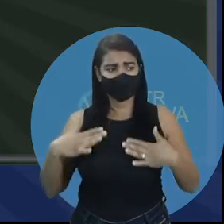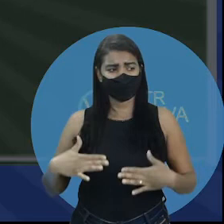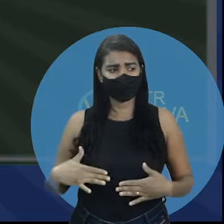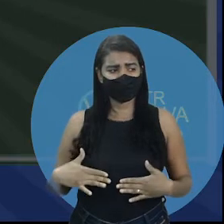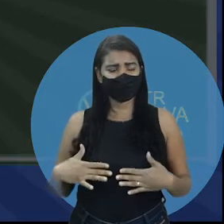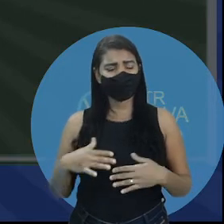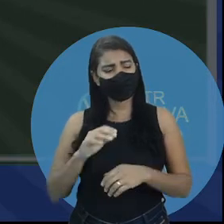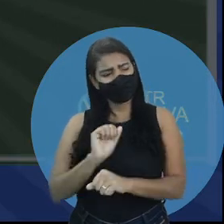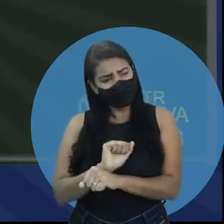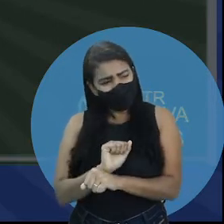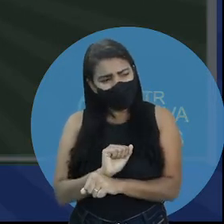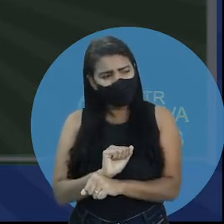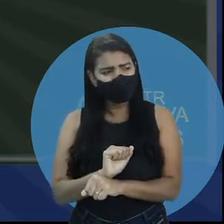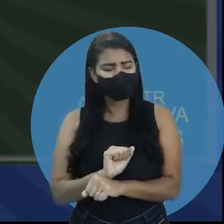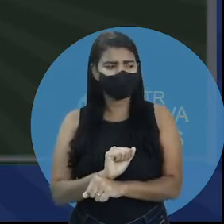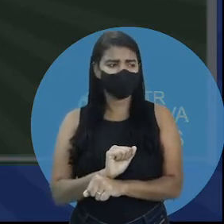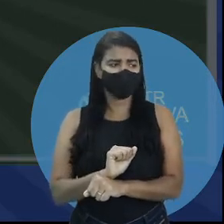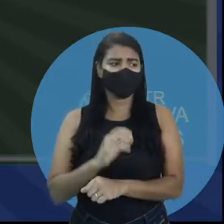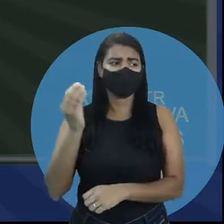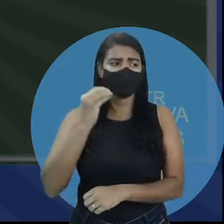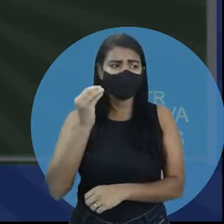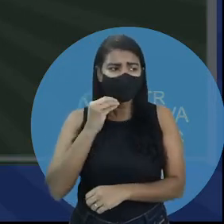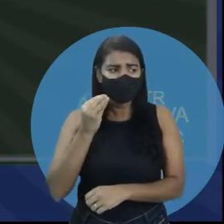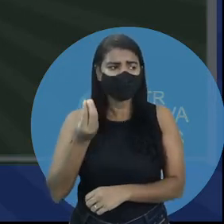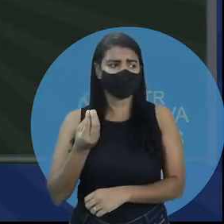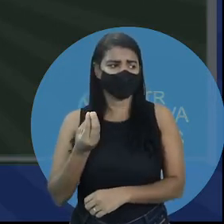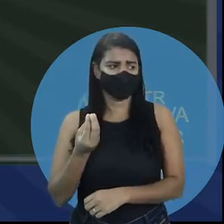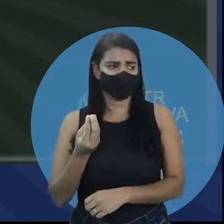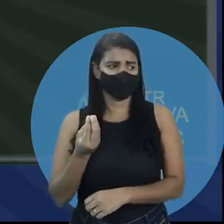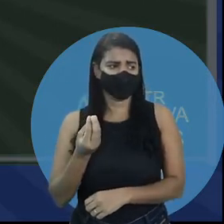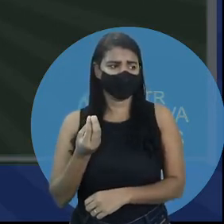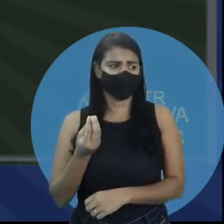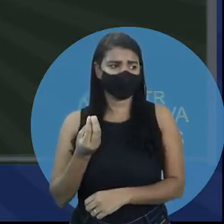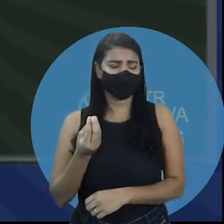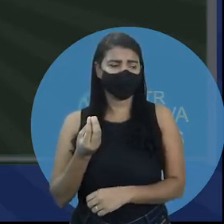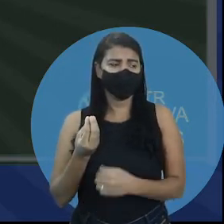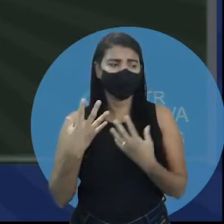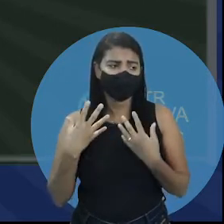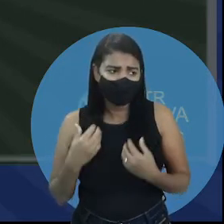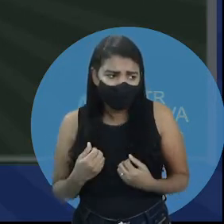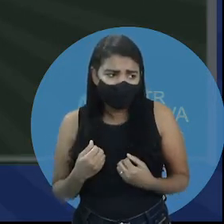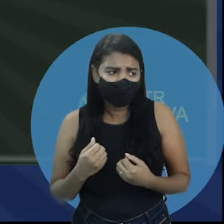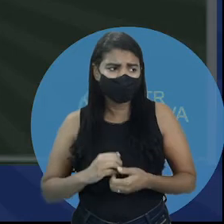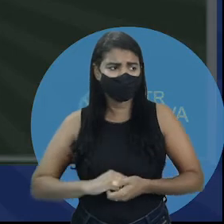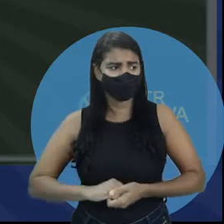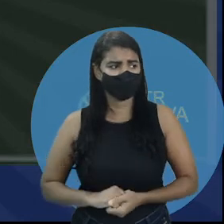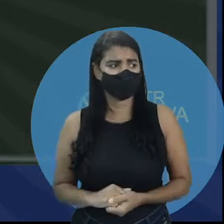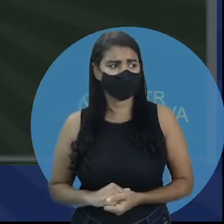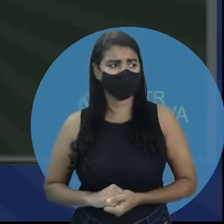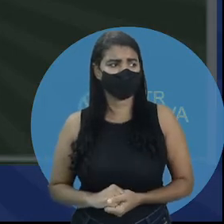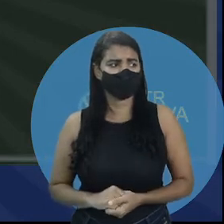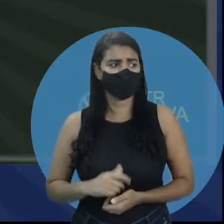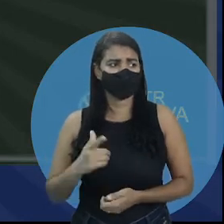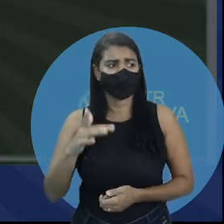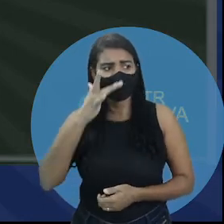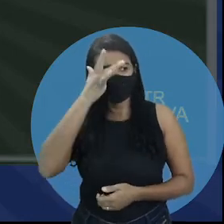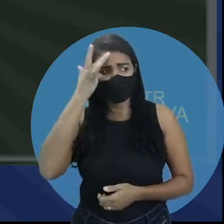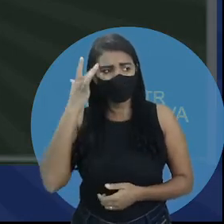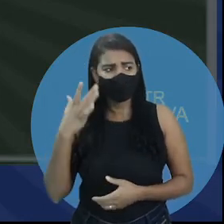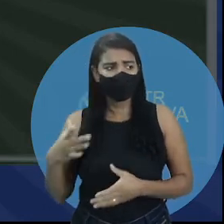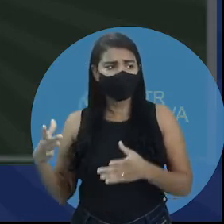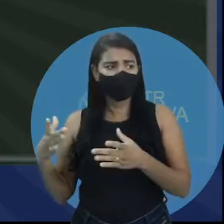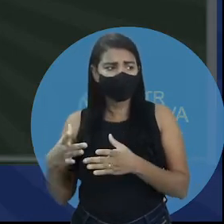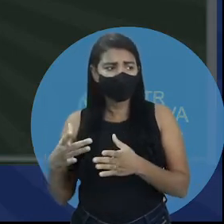que para de trabalhar e a gente acaba que se sobrecarrega de certa forma. Então, com o auxílio desse kit de prototipagem